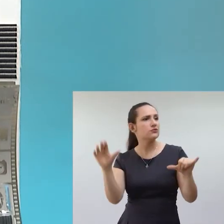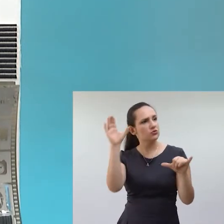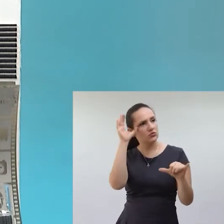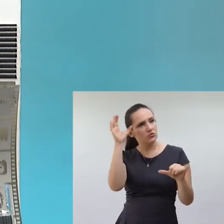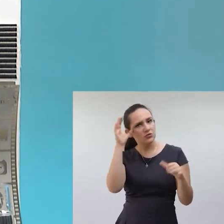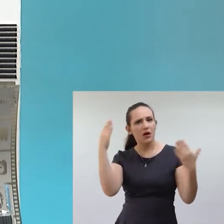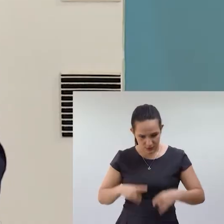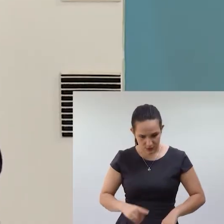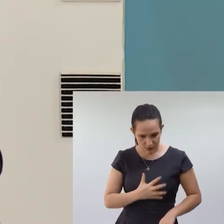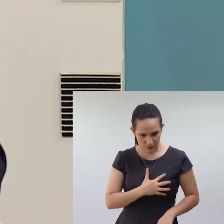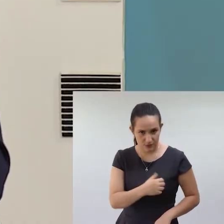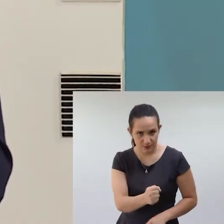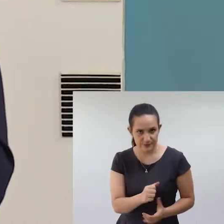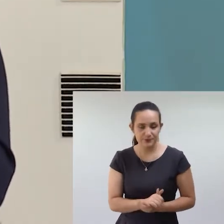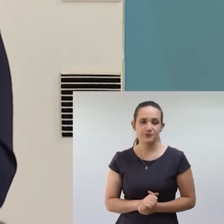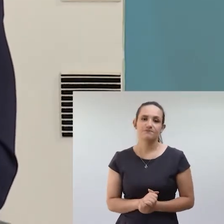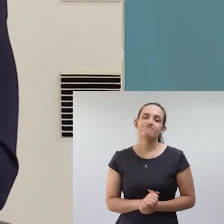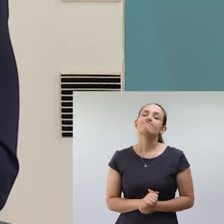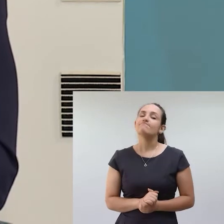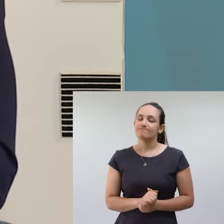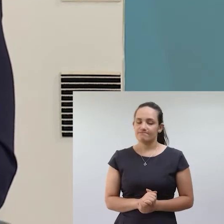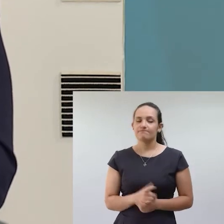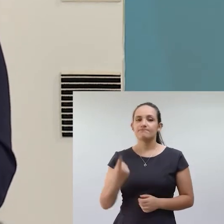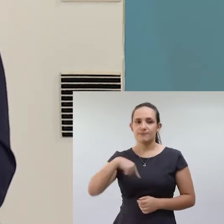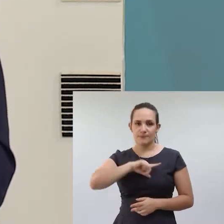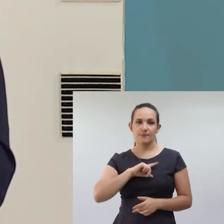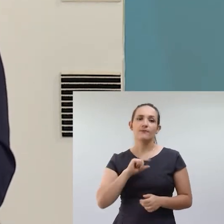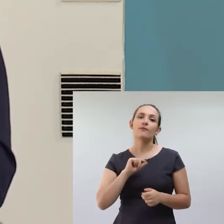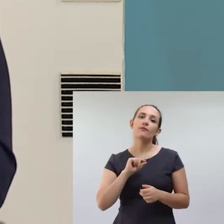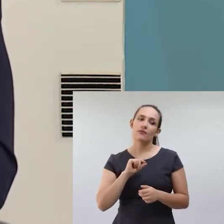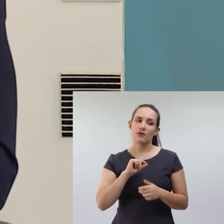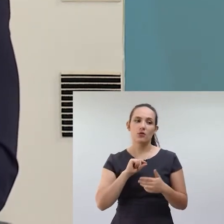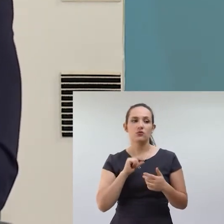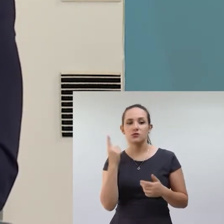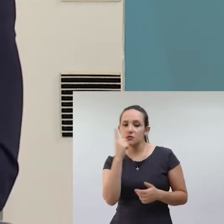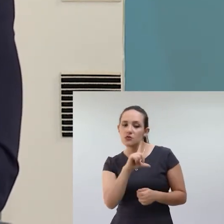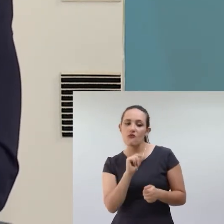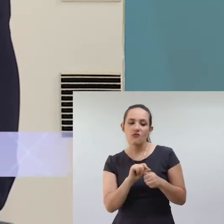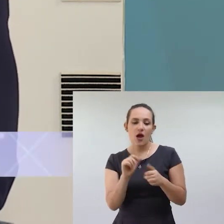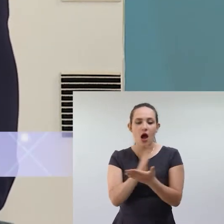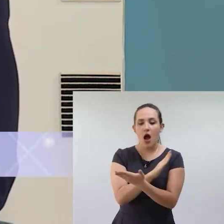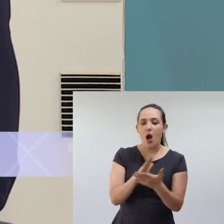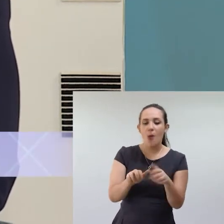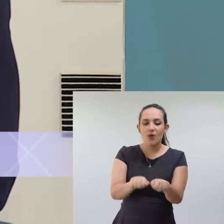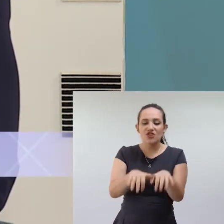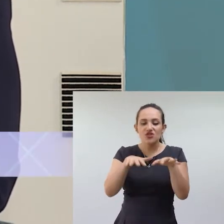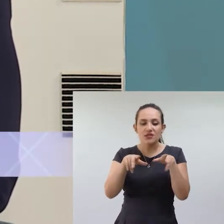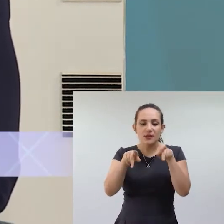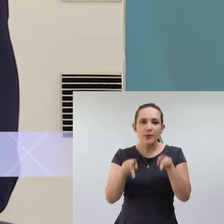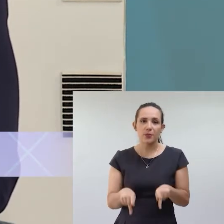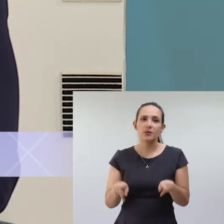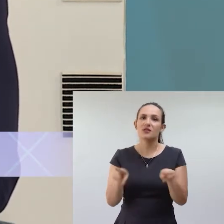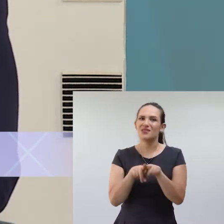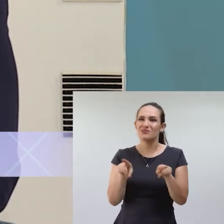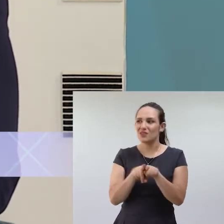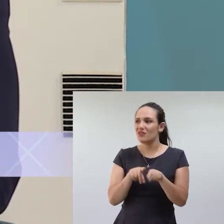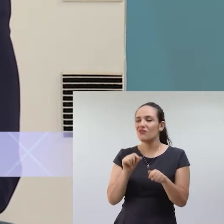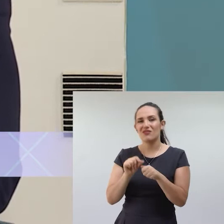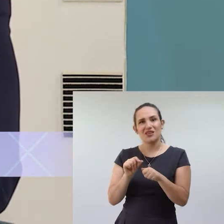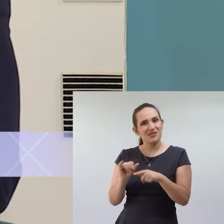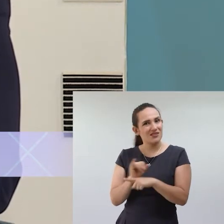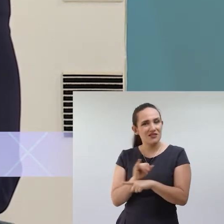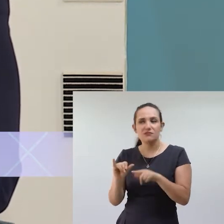de conscientização. Nós fizemos algumas audiências públicas, né? E também conscientizando